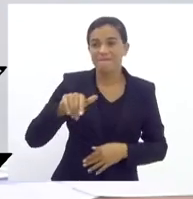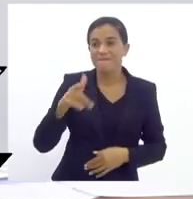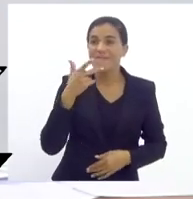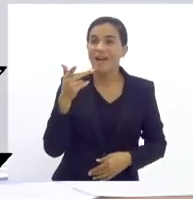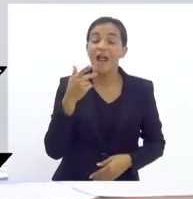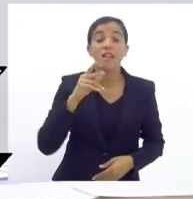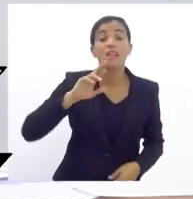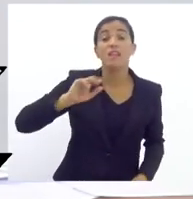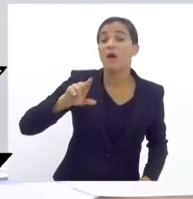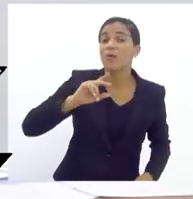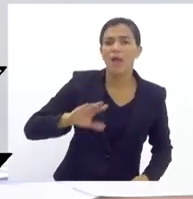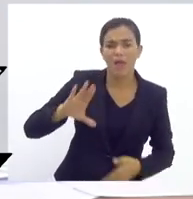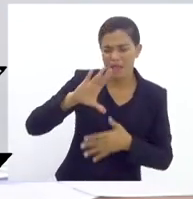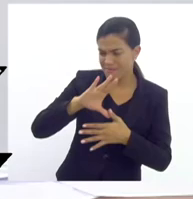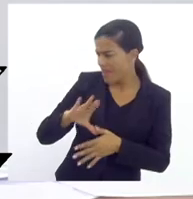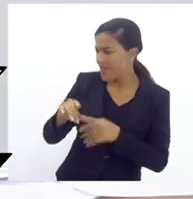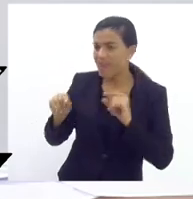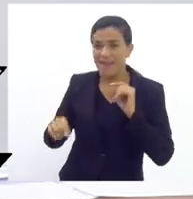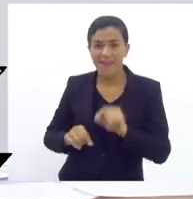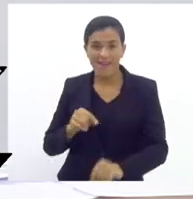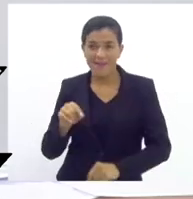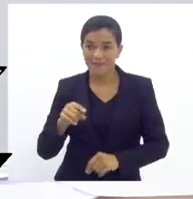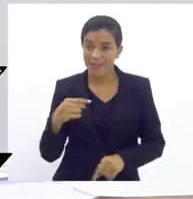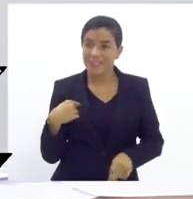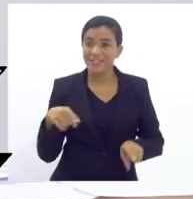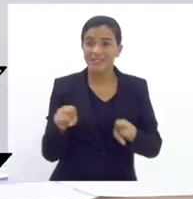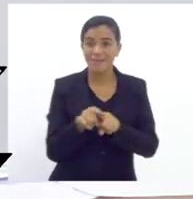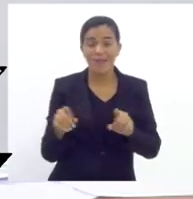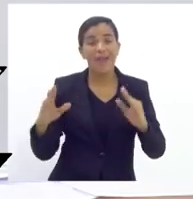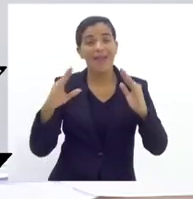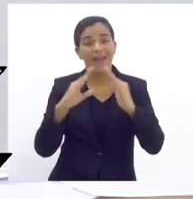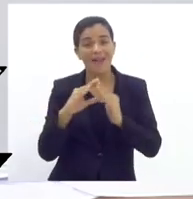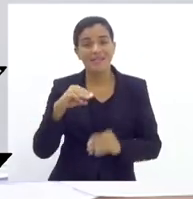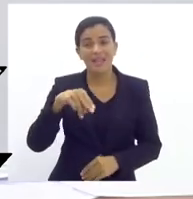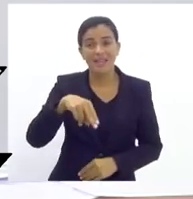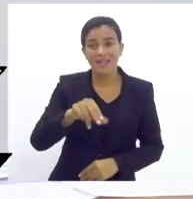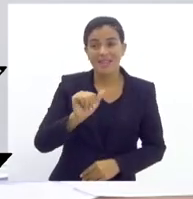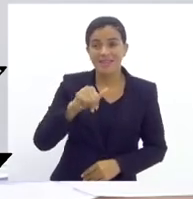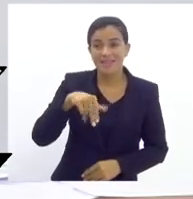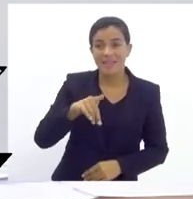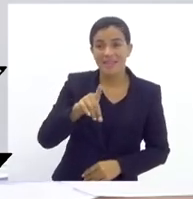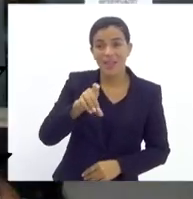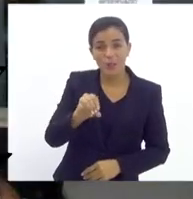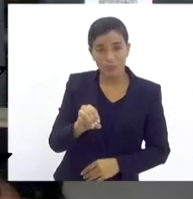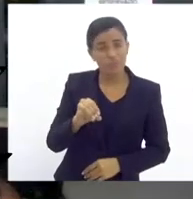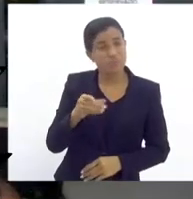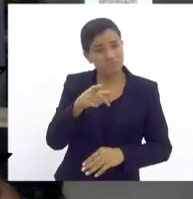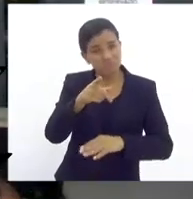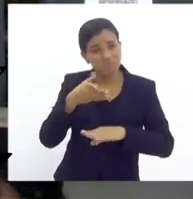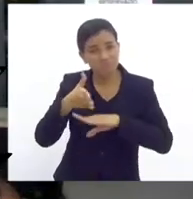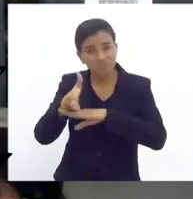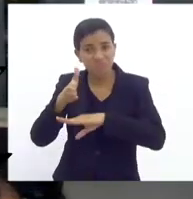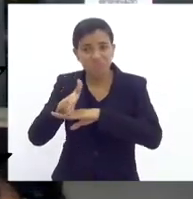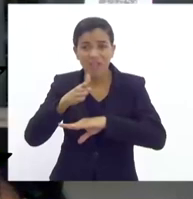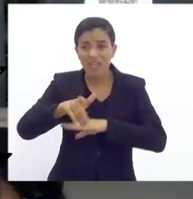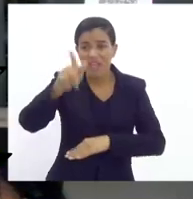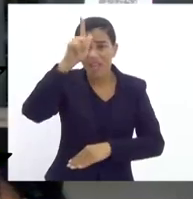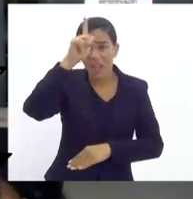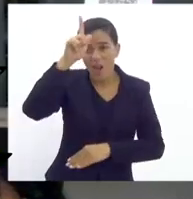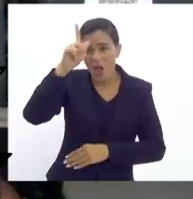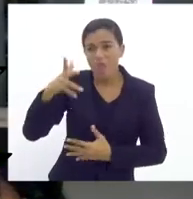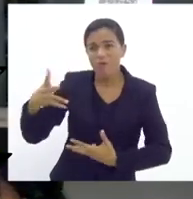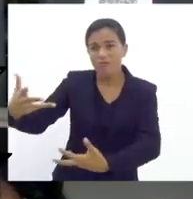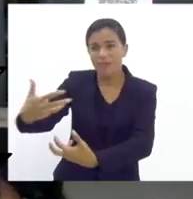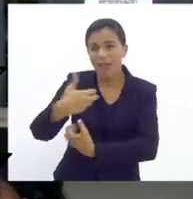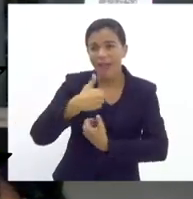falamos do que não é América iremos também na casa do Nando gente frequente lugares que lombam que acolhe a